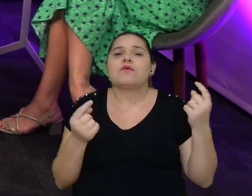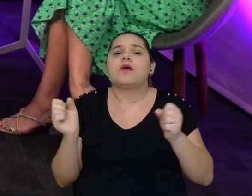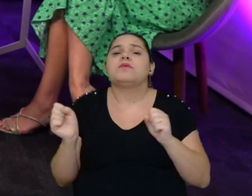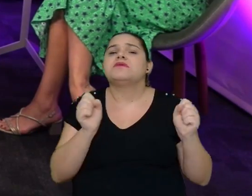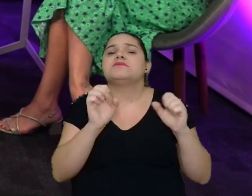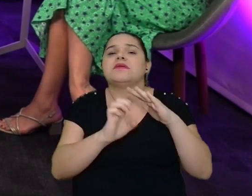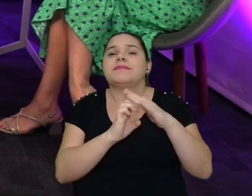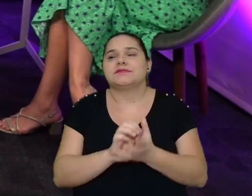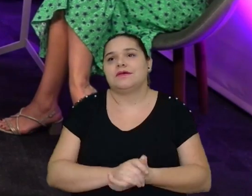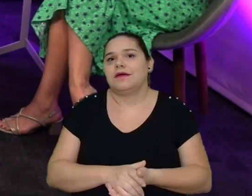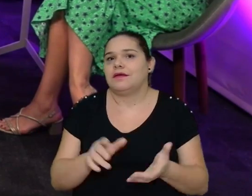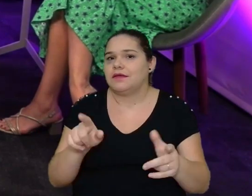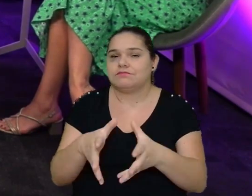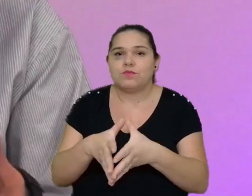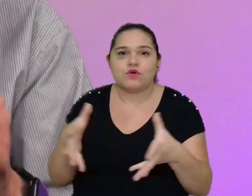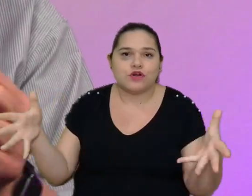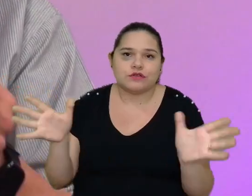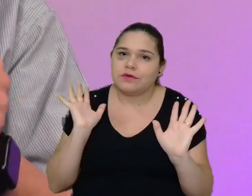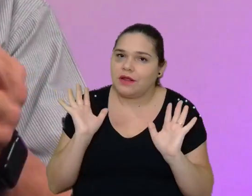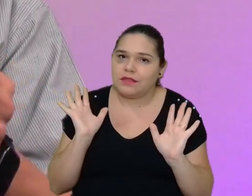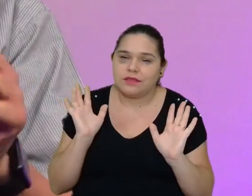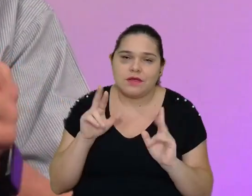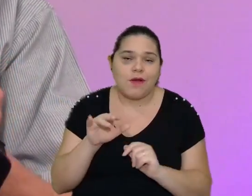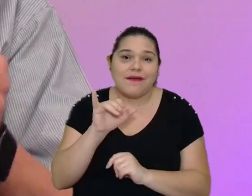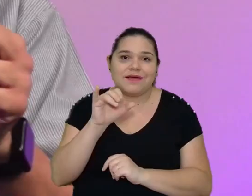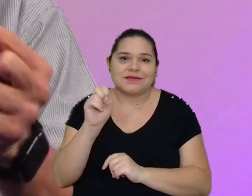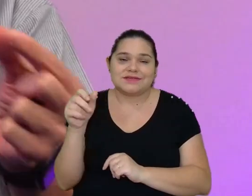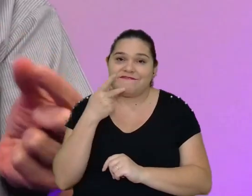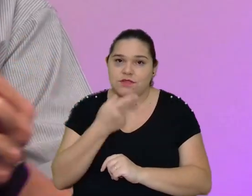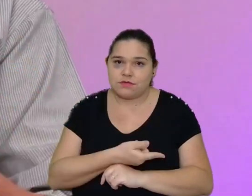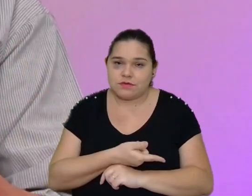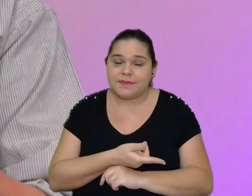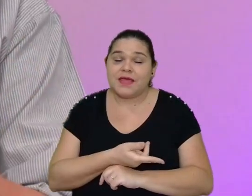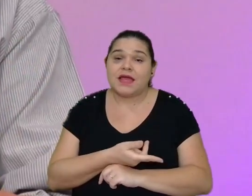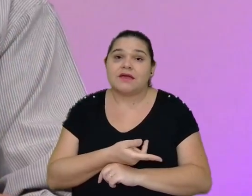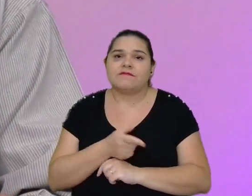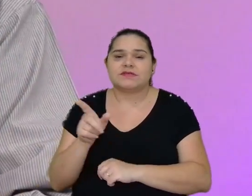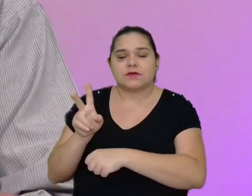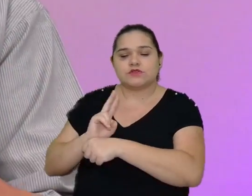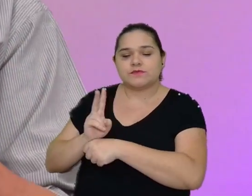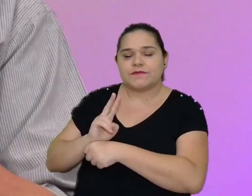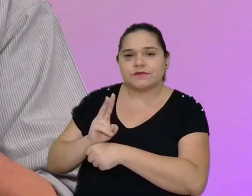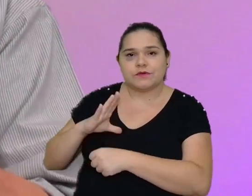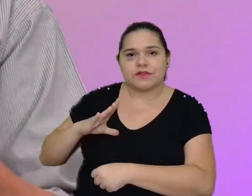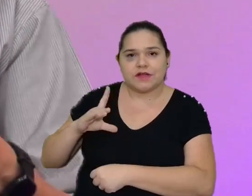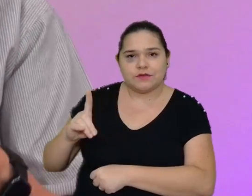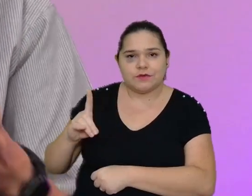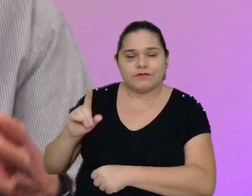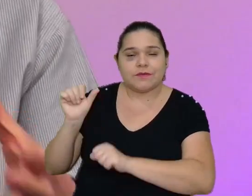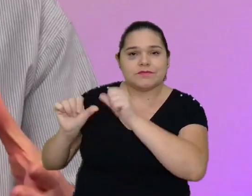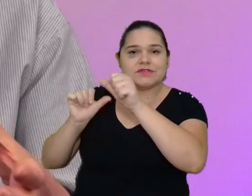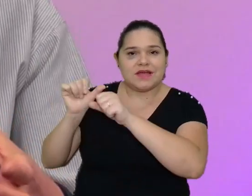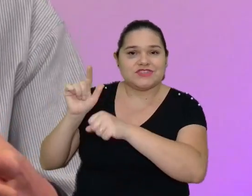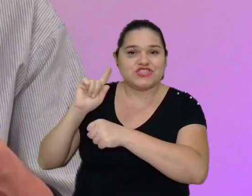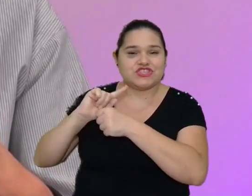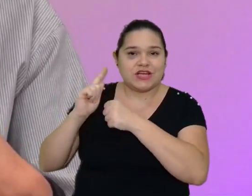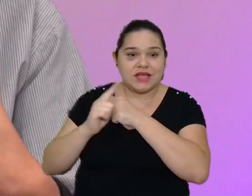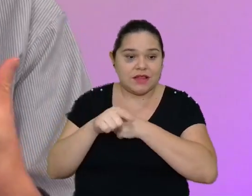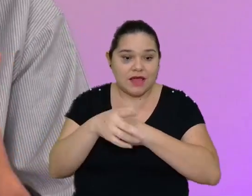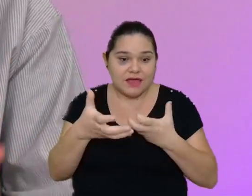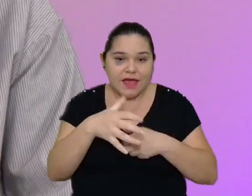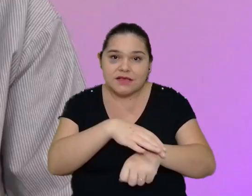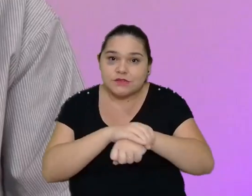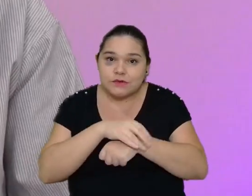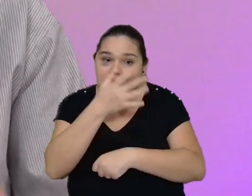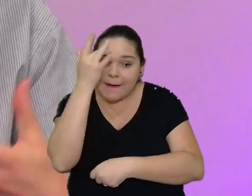Gigantesco, um pouco pelo que a Lígia colocou, né? A pessoa está lá numa função de supervisor, coordenador, vai virar gerente, então a empresa quer manter essa pessoa lá e